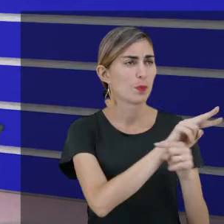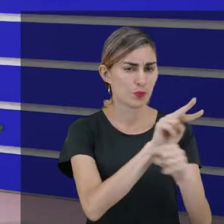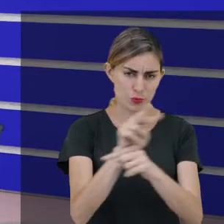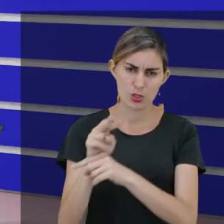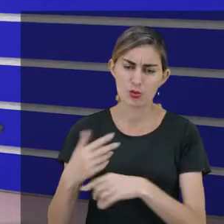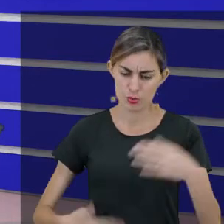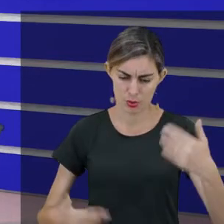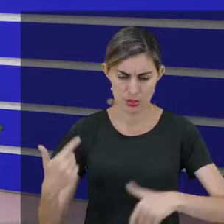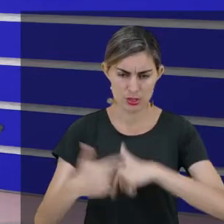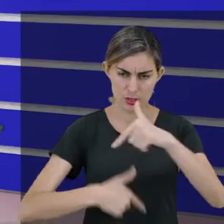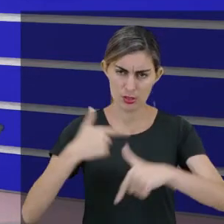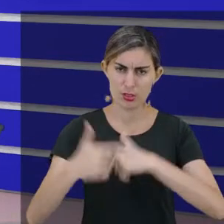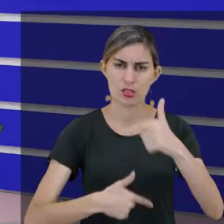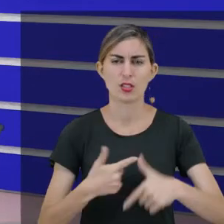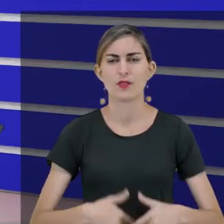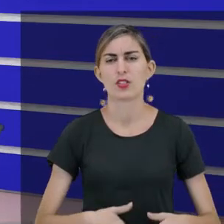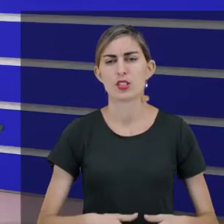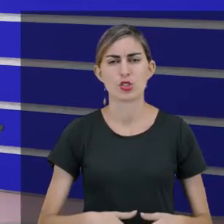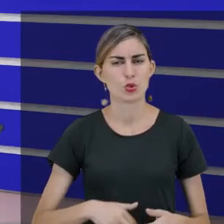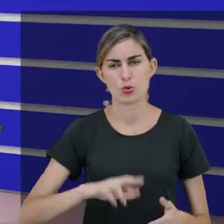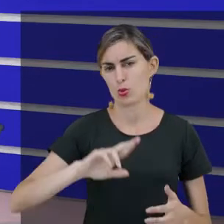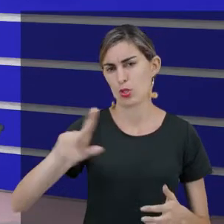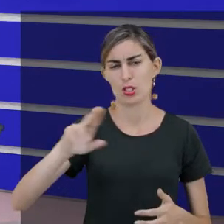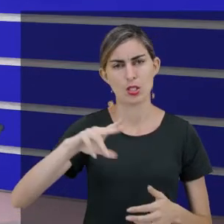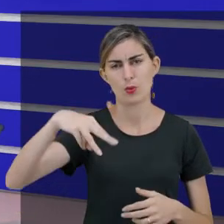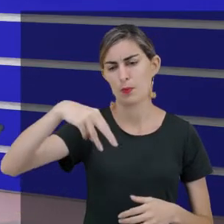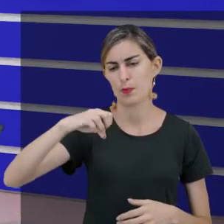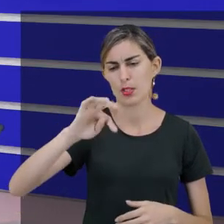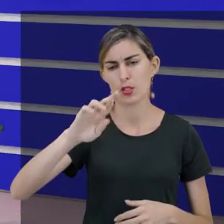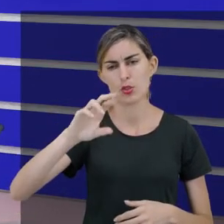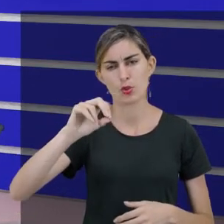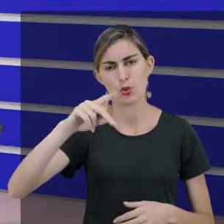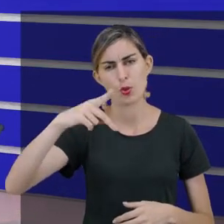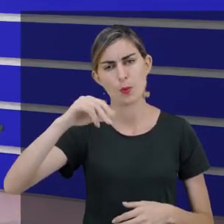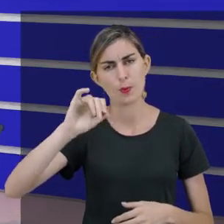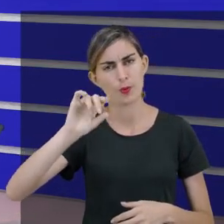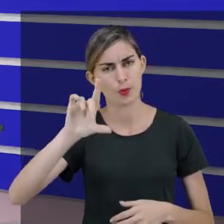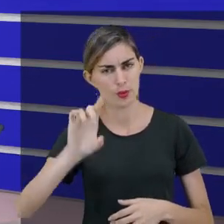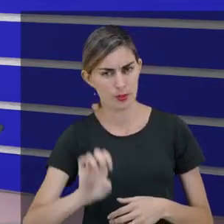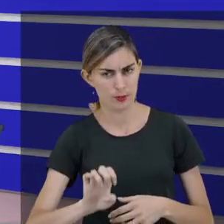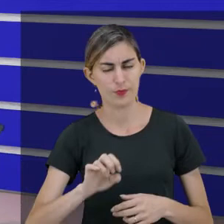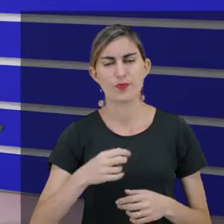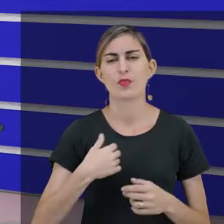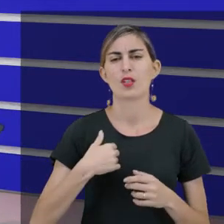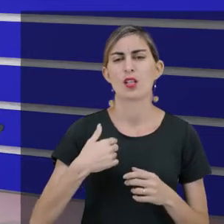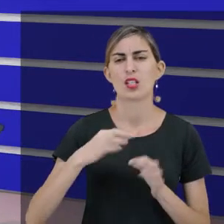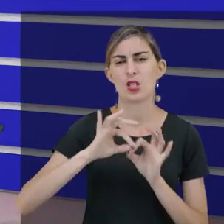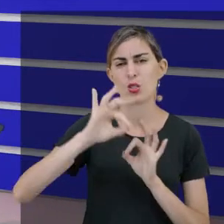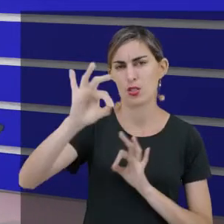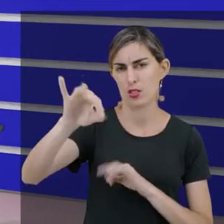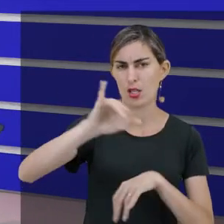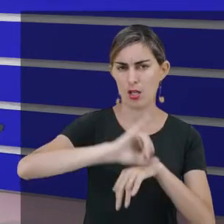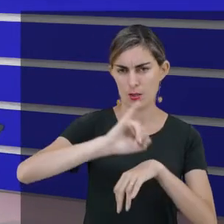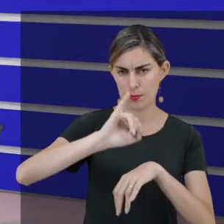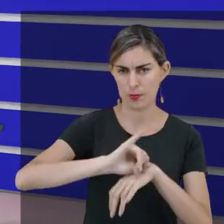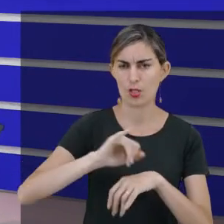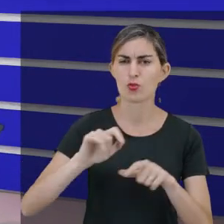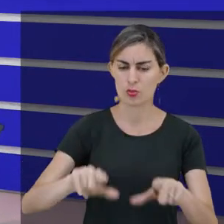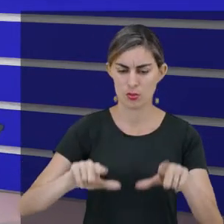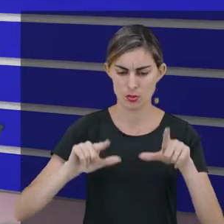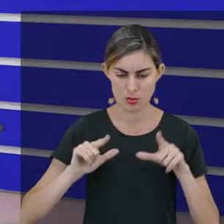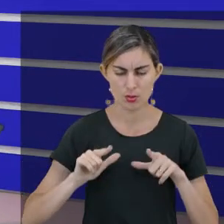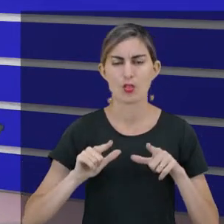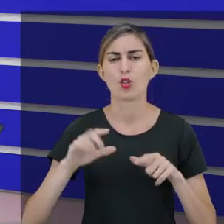serviço de não metrópole, né, do centro mais distante da capital, também com certificação